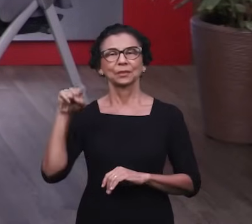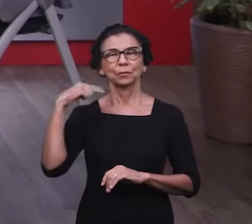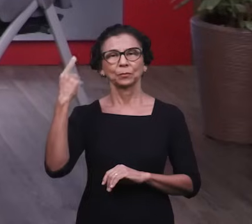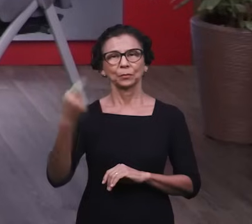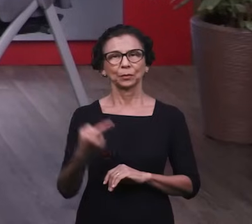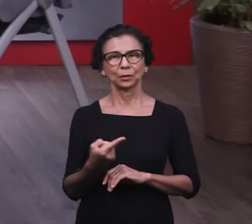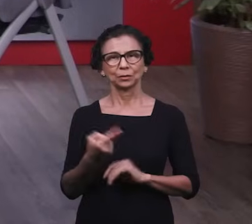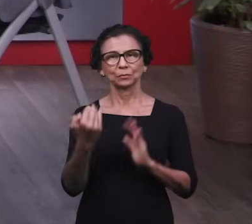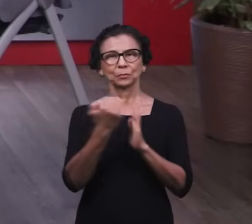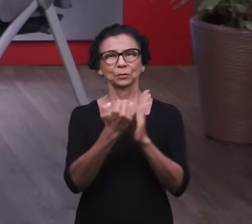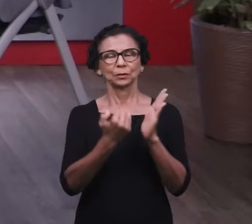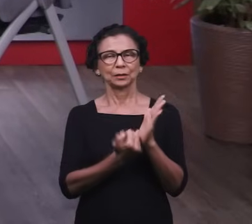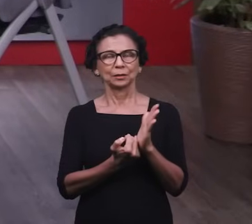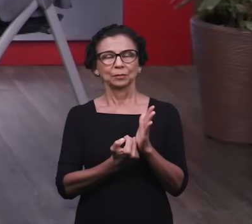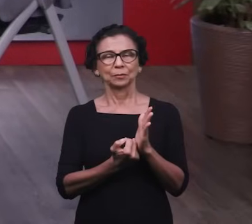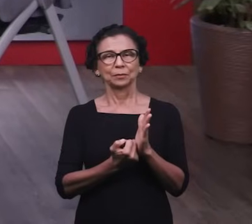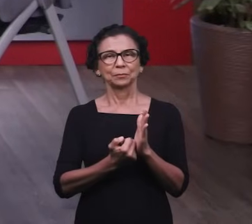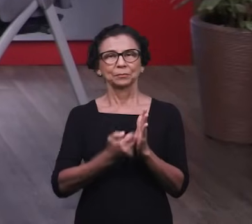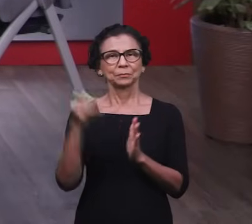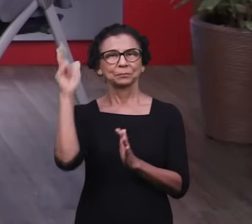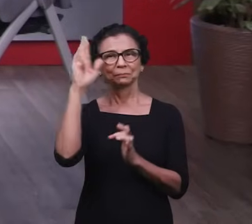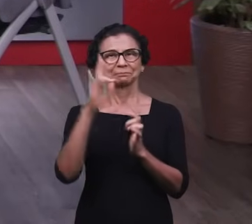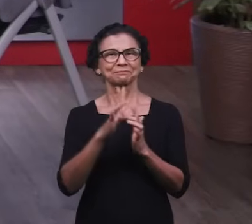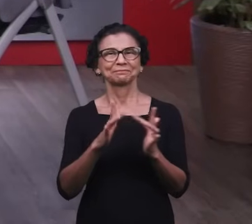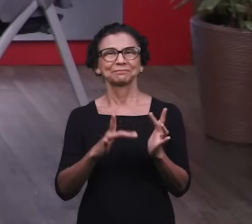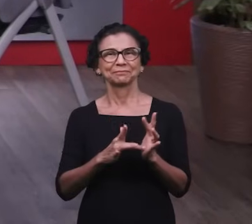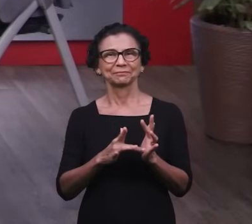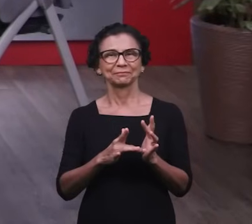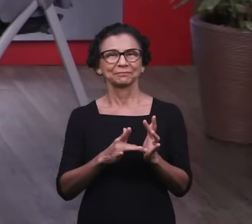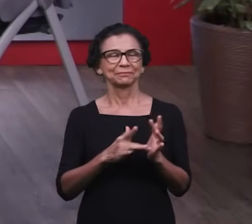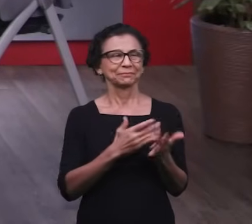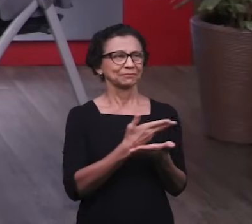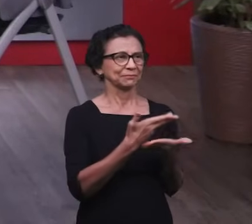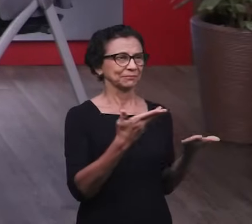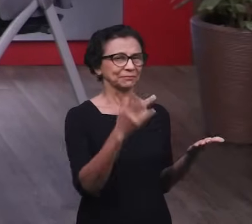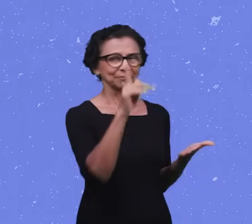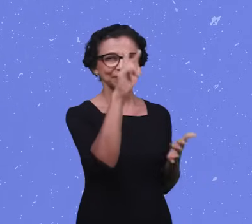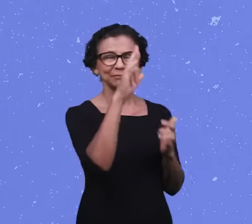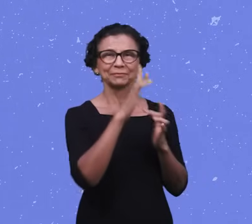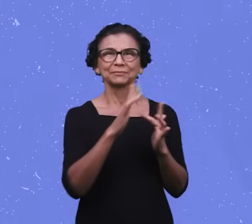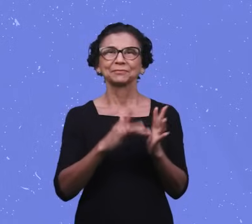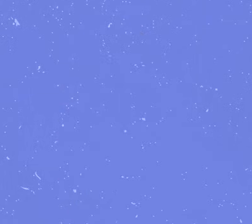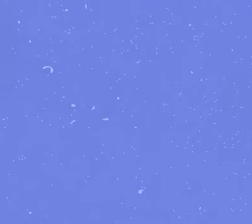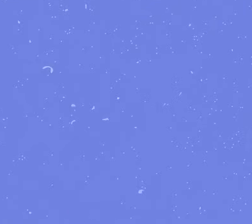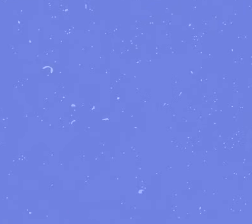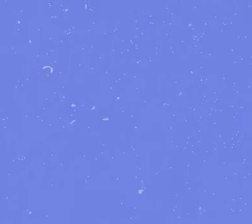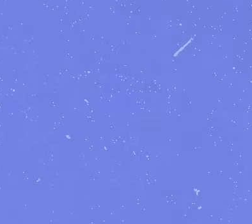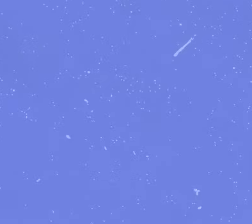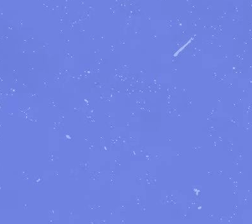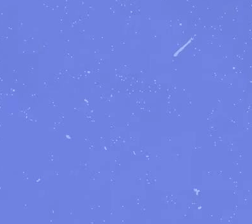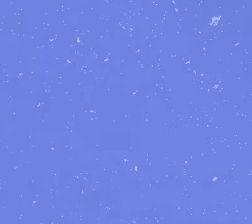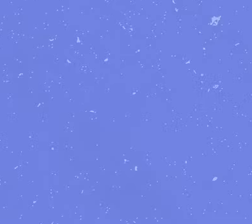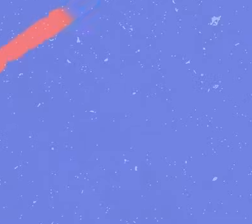e Fé. A todos, a paz do Senhor, a paz do Senhor. A paz do Senhor.